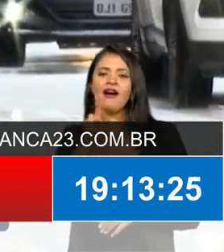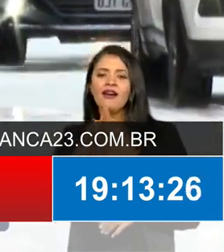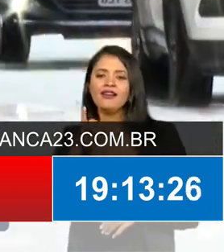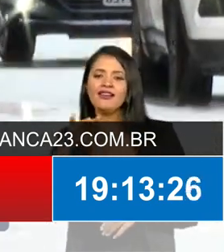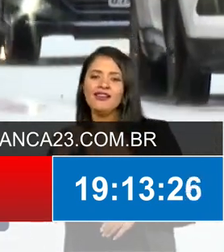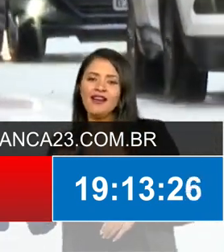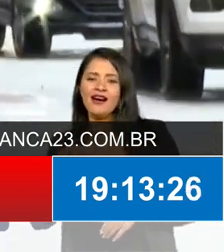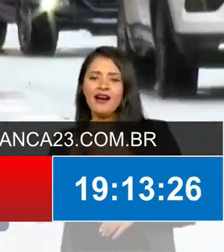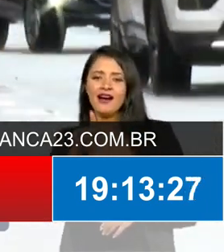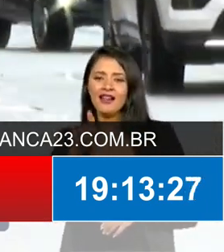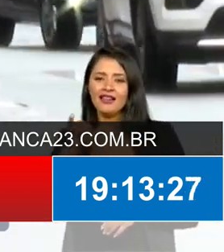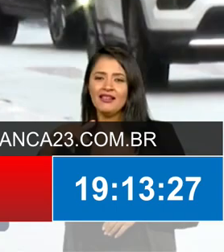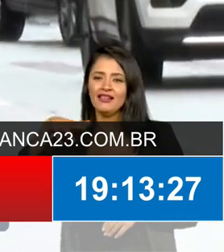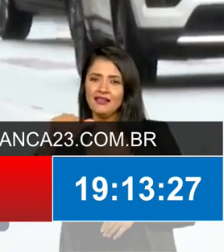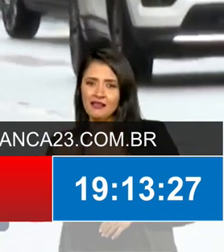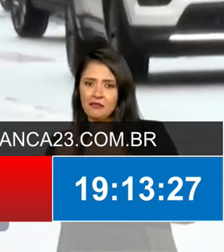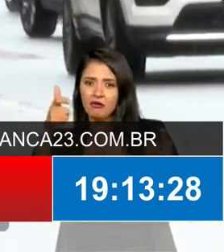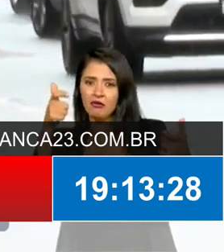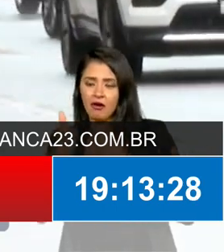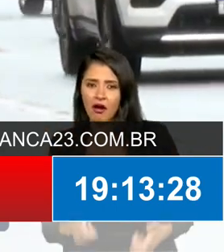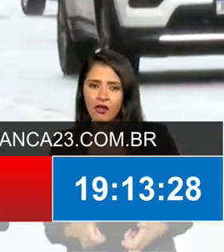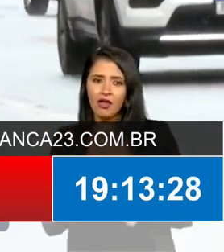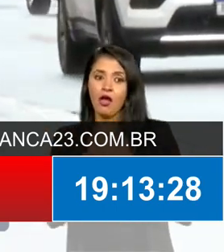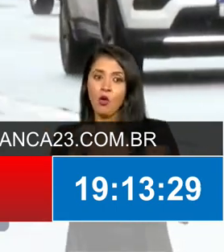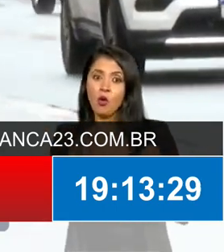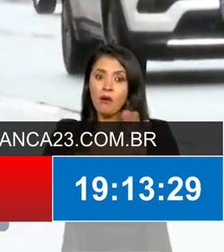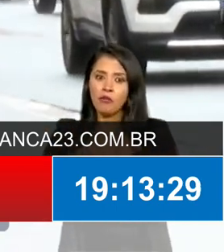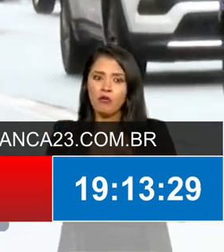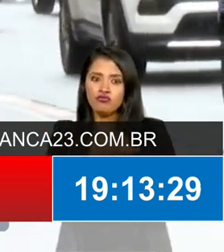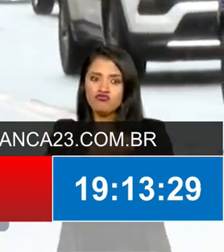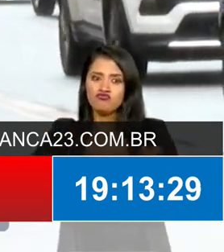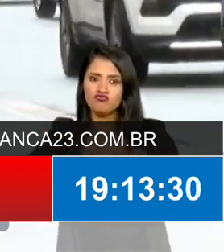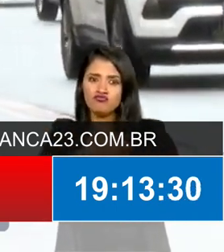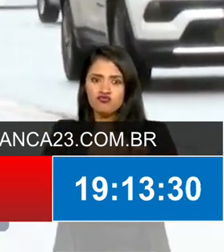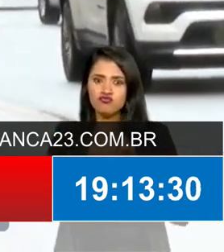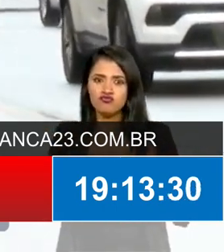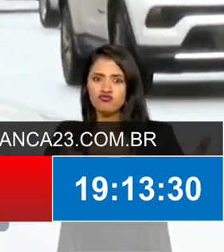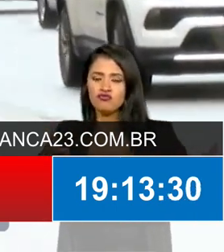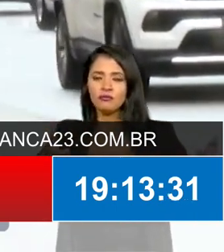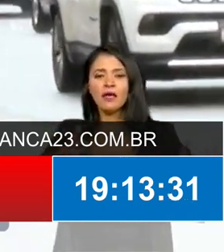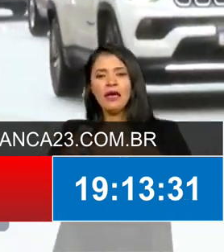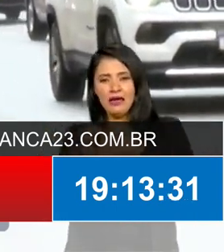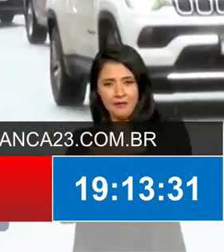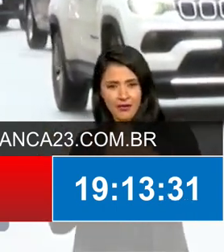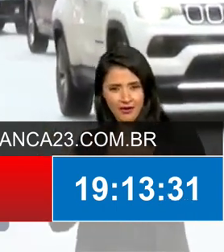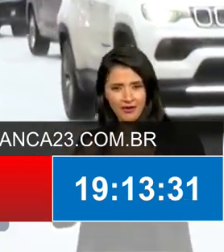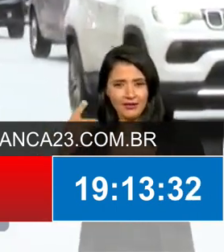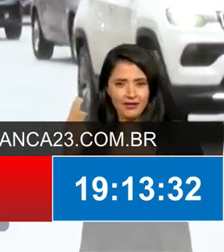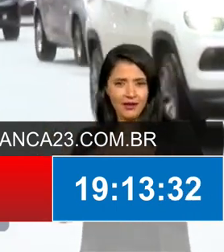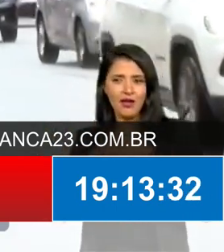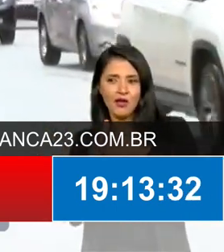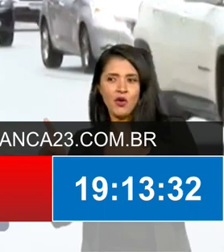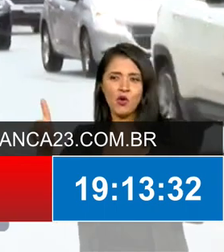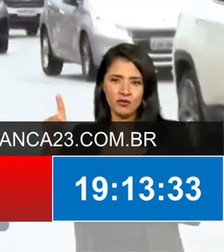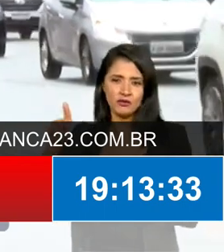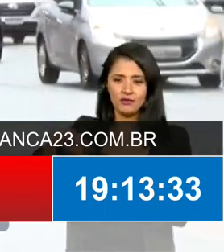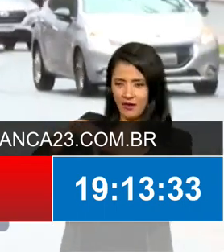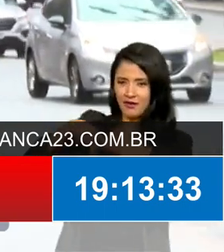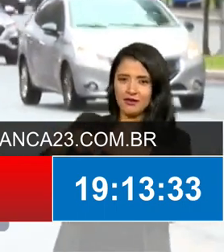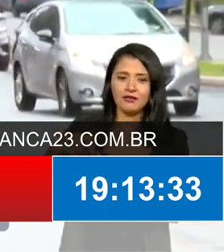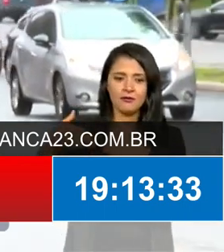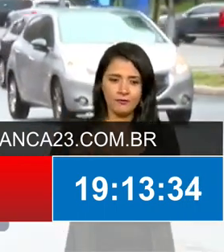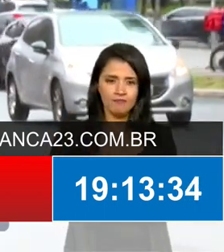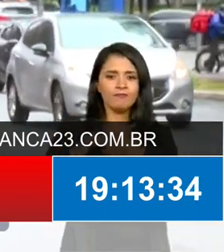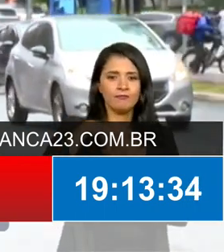avenida se tornou o coração financeiro do país. Grandes empresas nacionais e internacionais